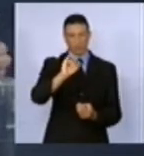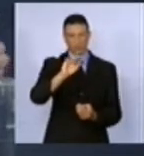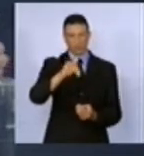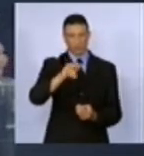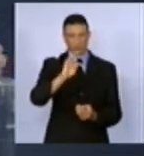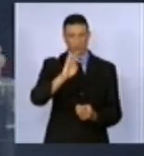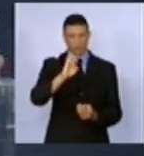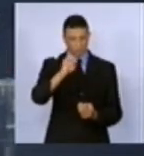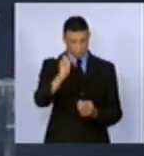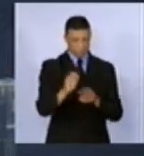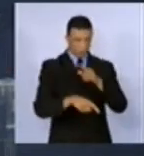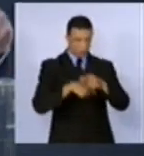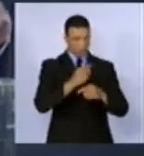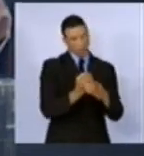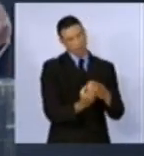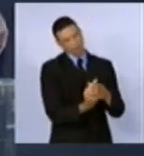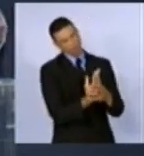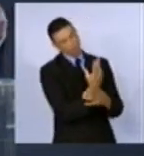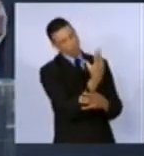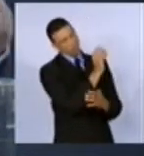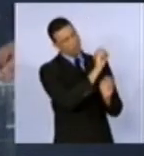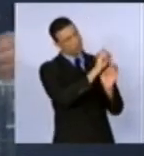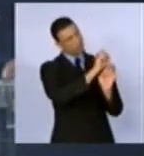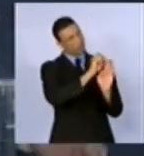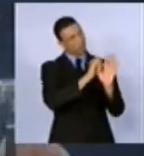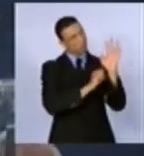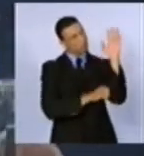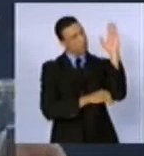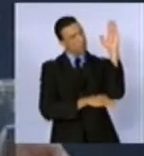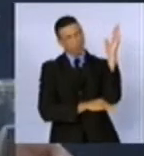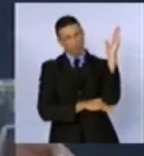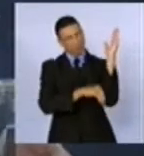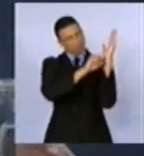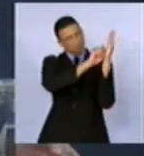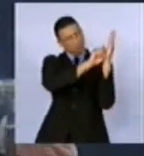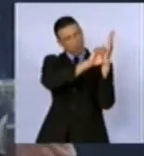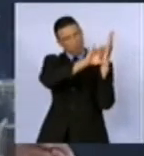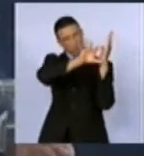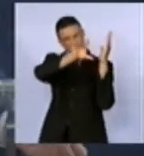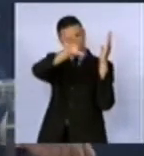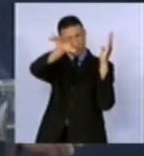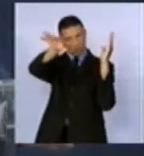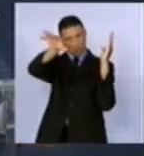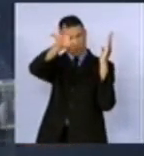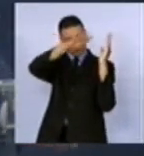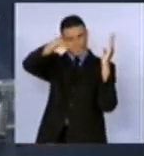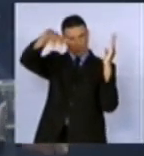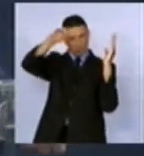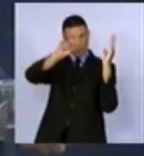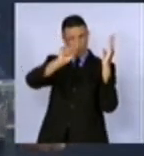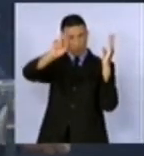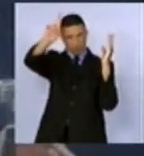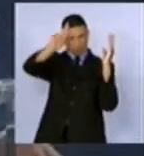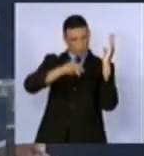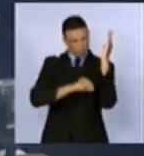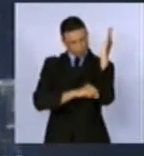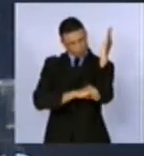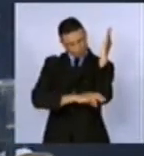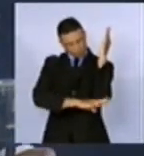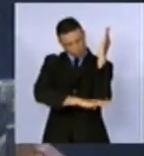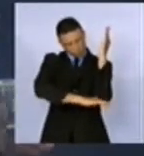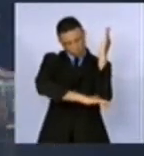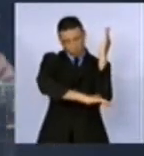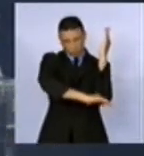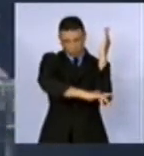devolvido para atmosfera para ser preciso muito pouco fica no solo precisaria ser um carbono